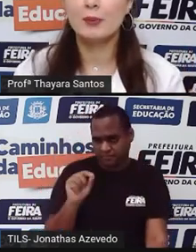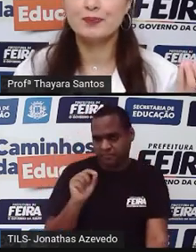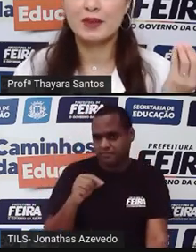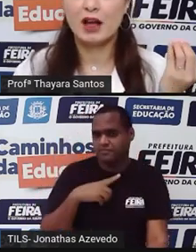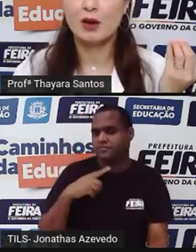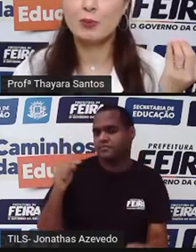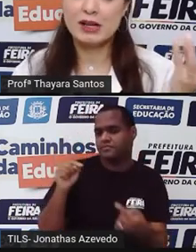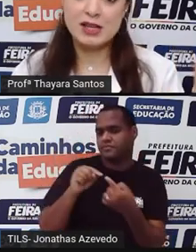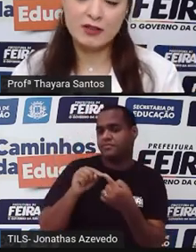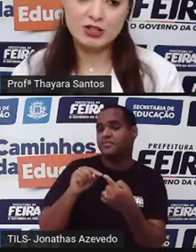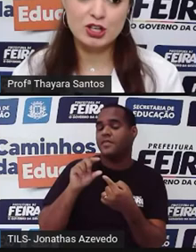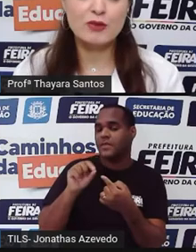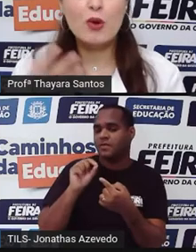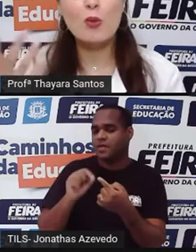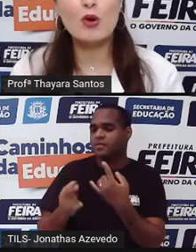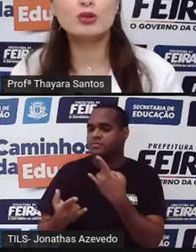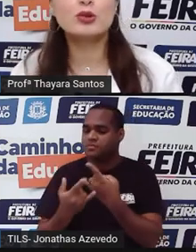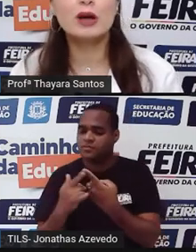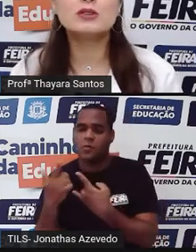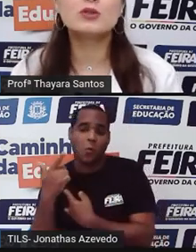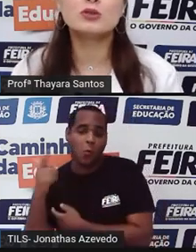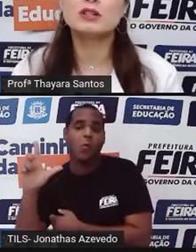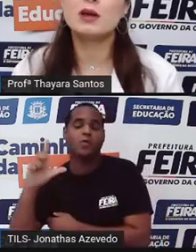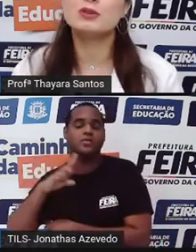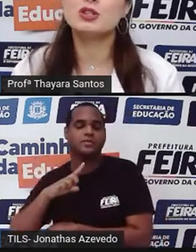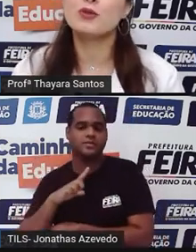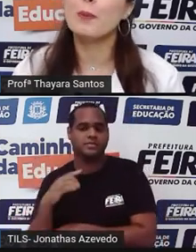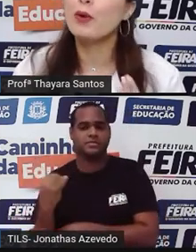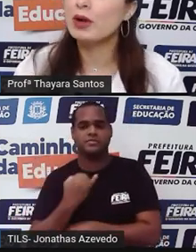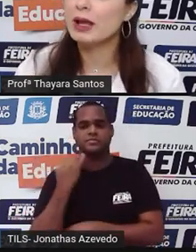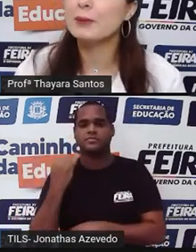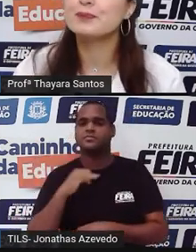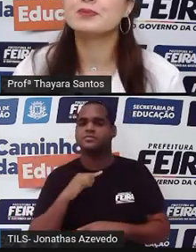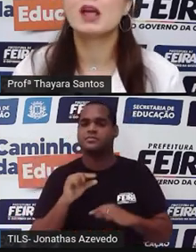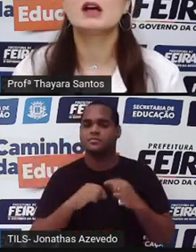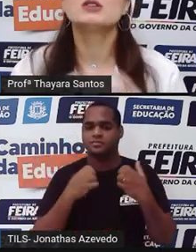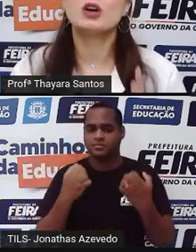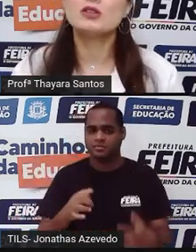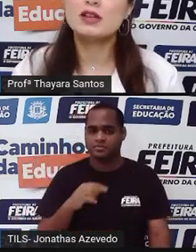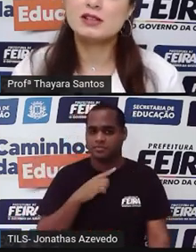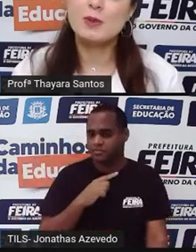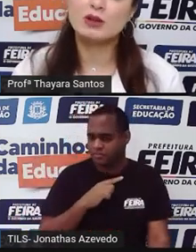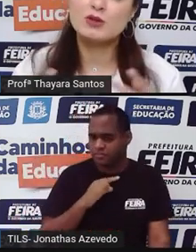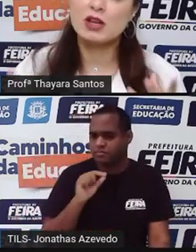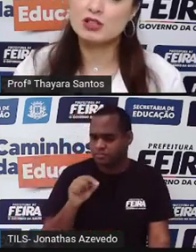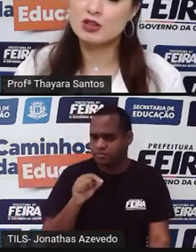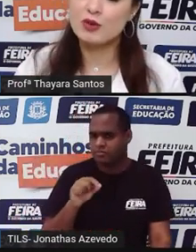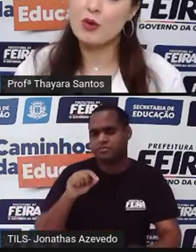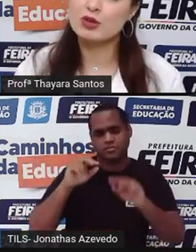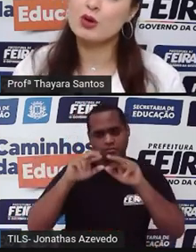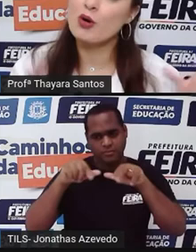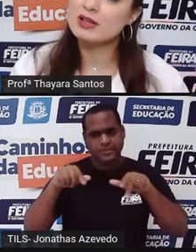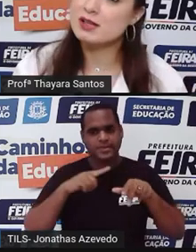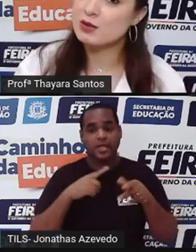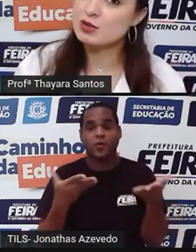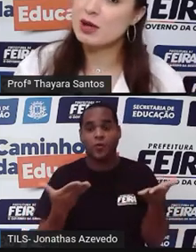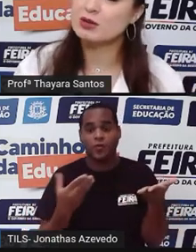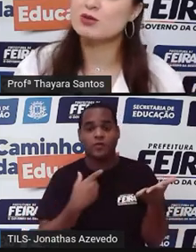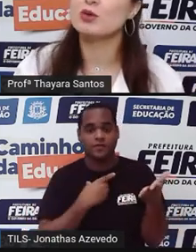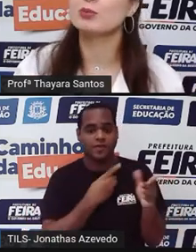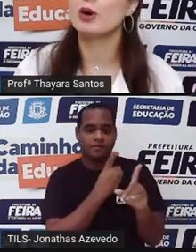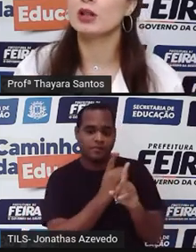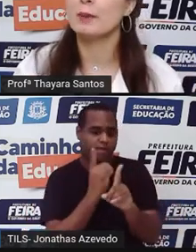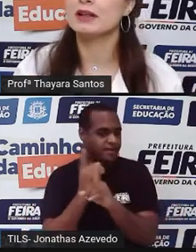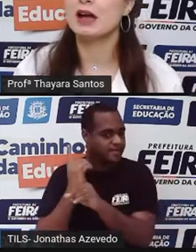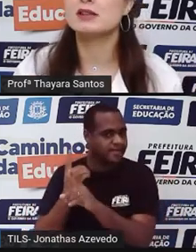combinar o preservativo com outro método contraceptivo porque todos esses métodos que a gente viu hoje com as